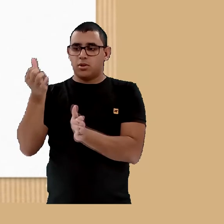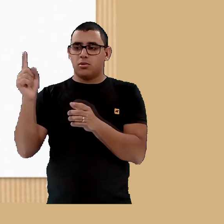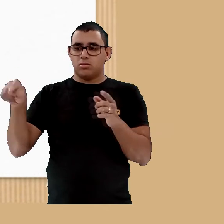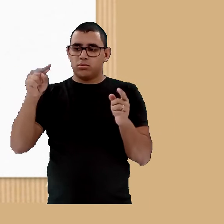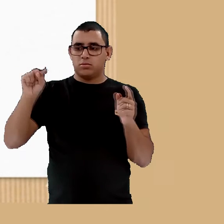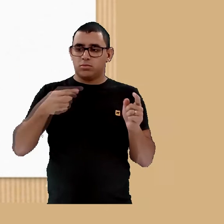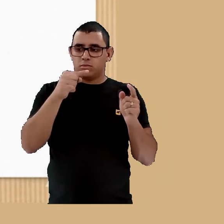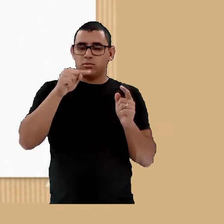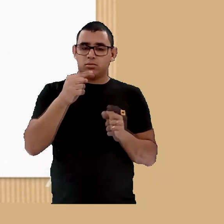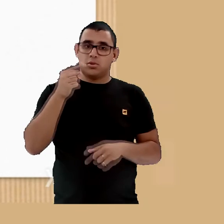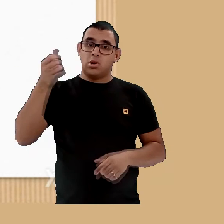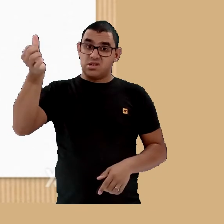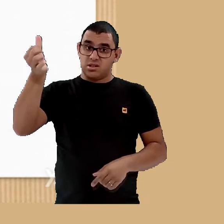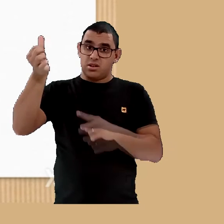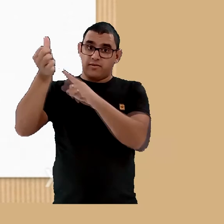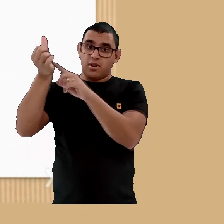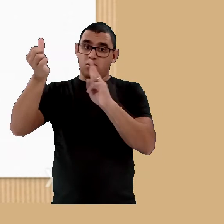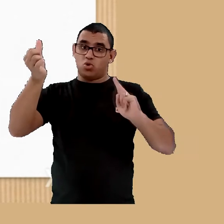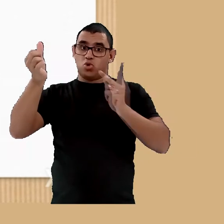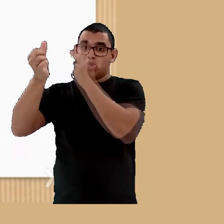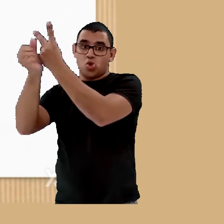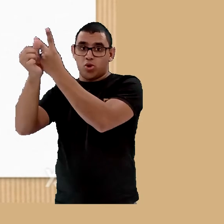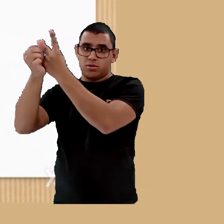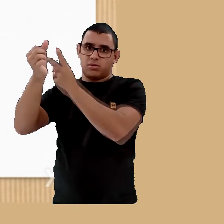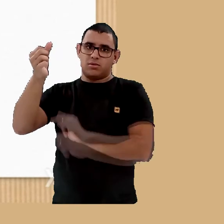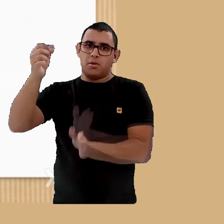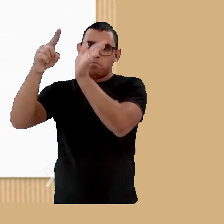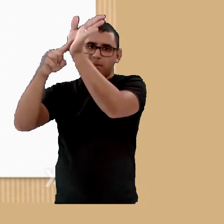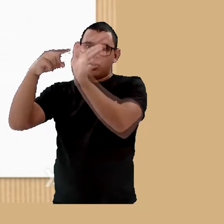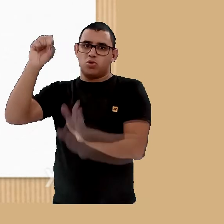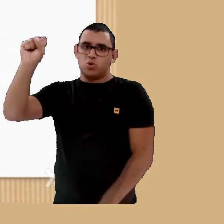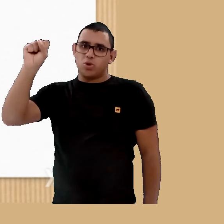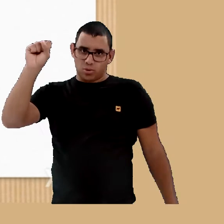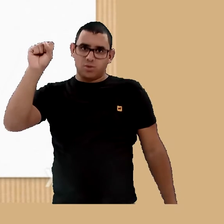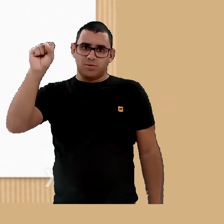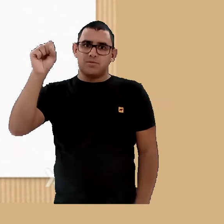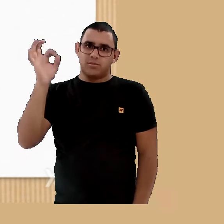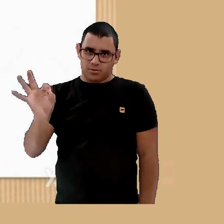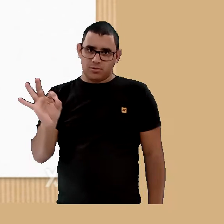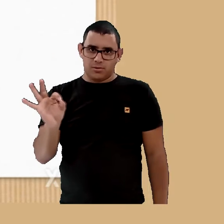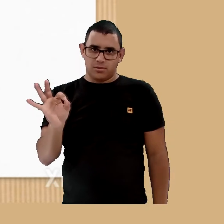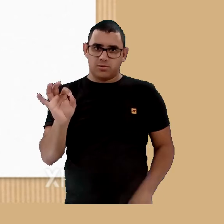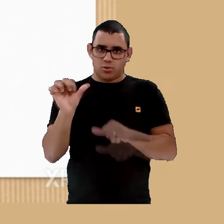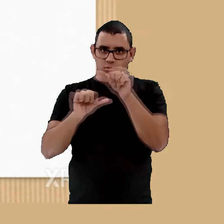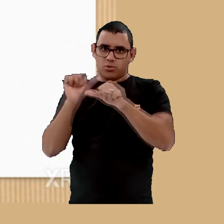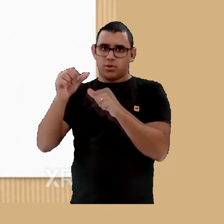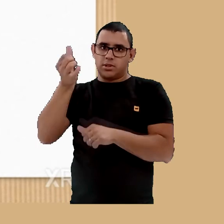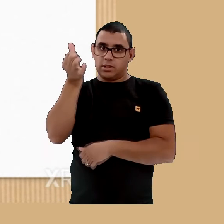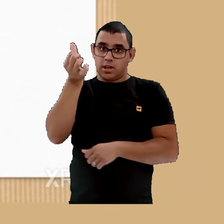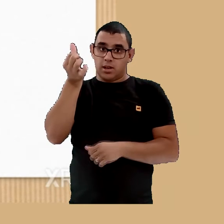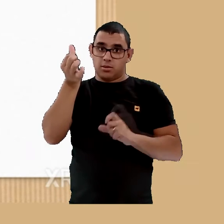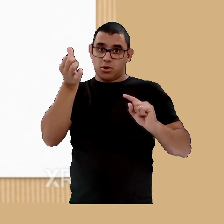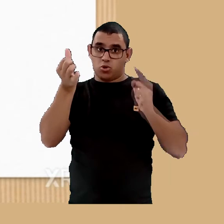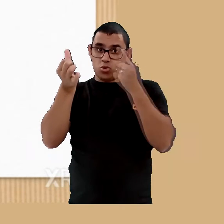que acontece? Eu vou adicionar 2 nesse expoente menos 6. Então, menos